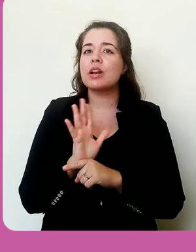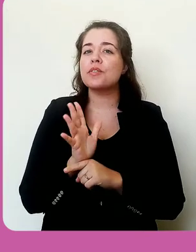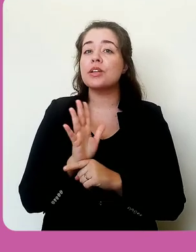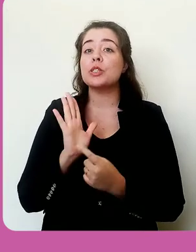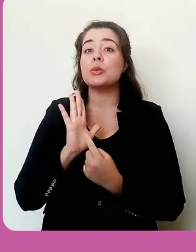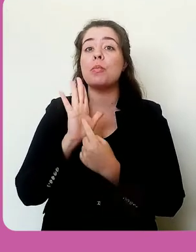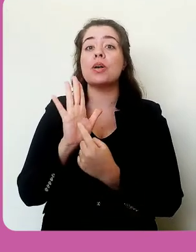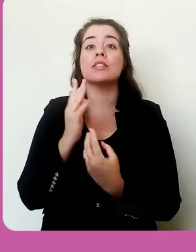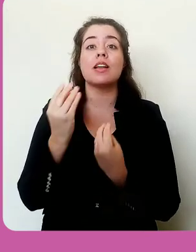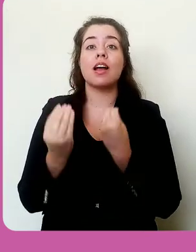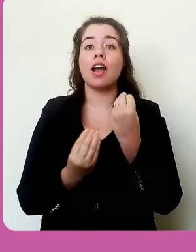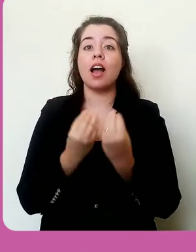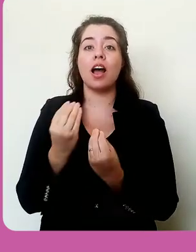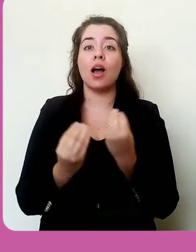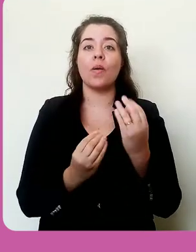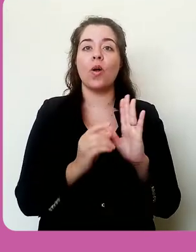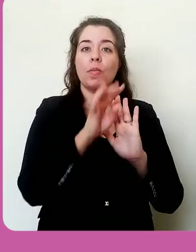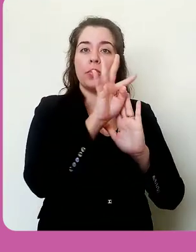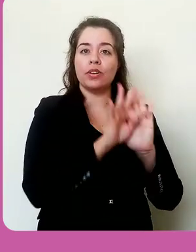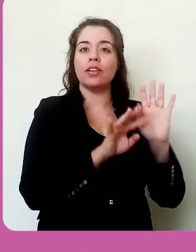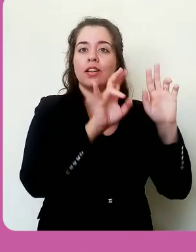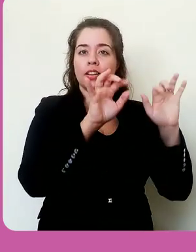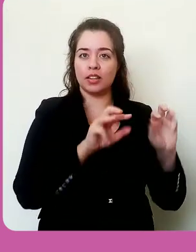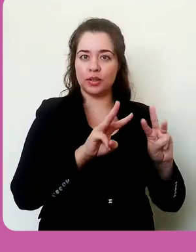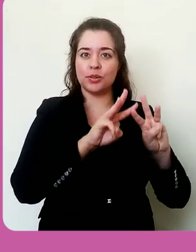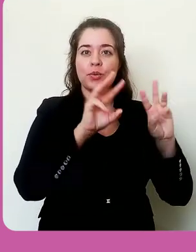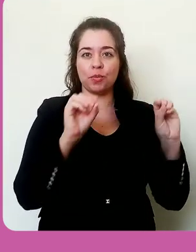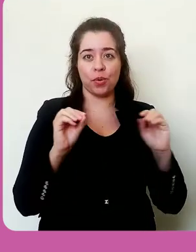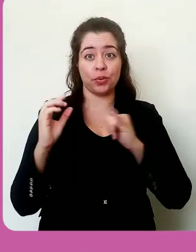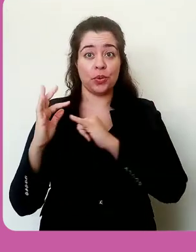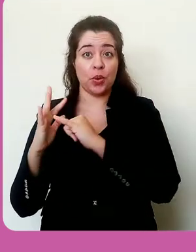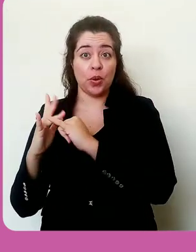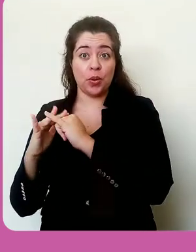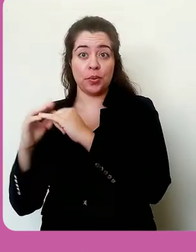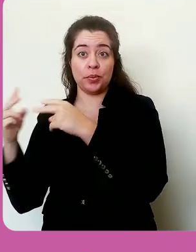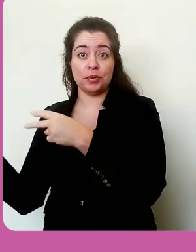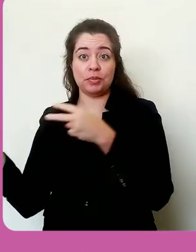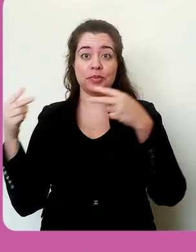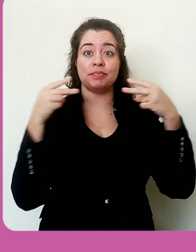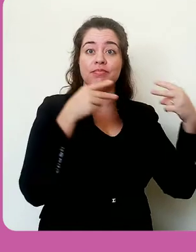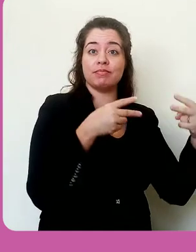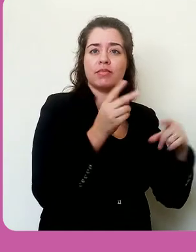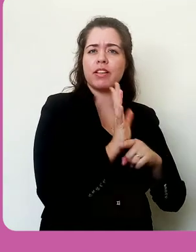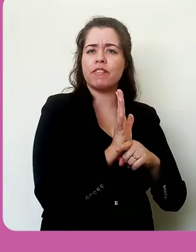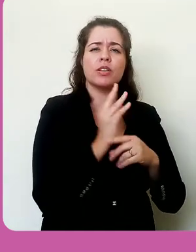parecido com esse que nós vemos aqui nesse curso de Moodle básico.